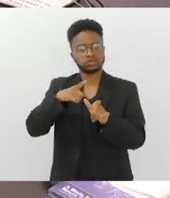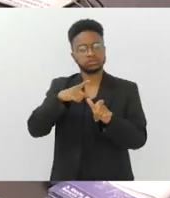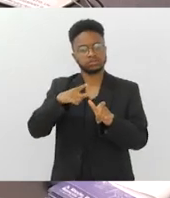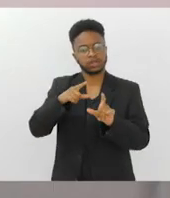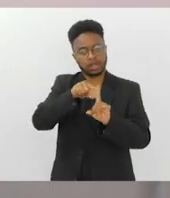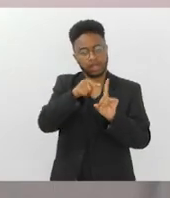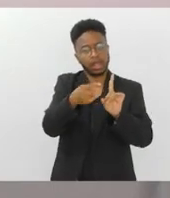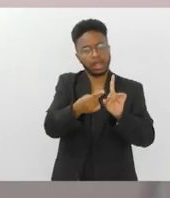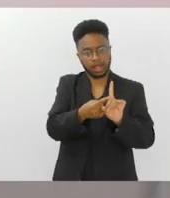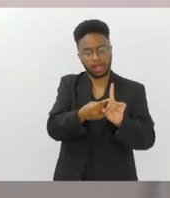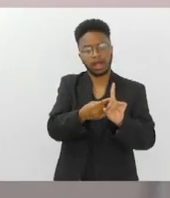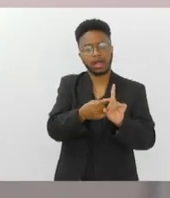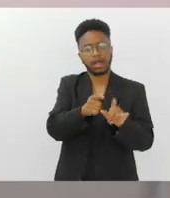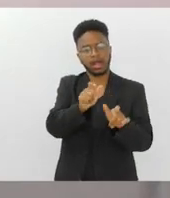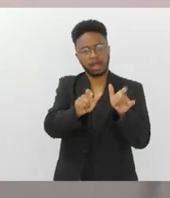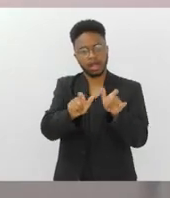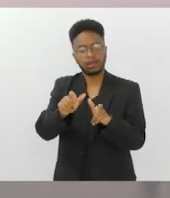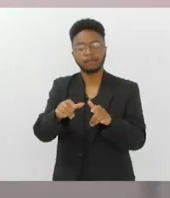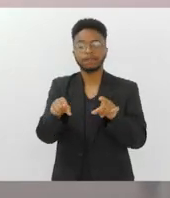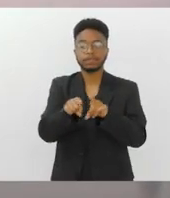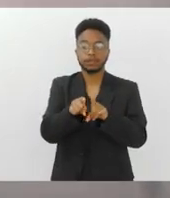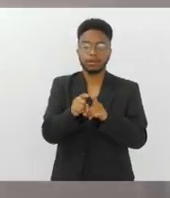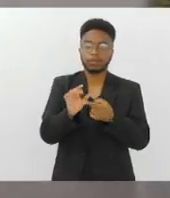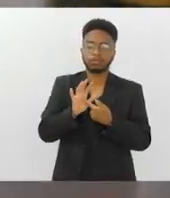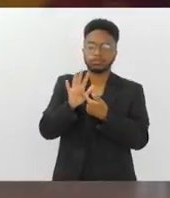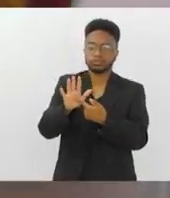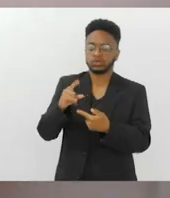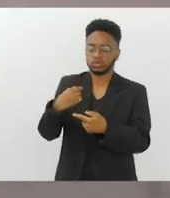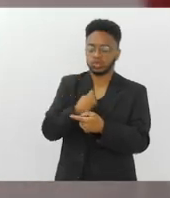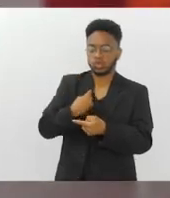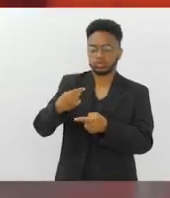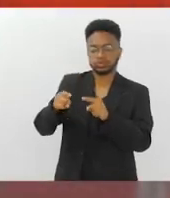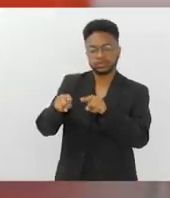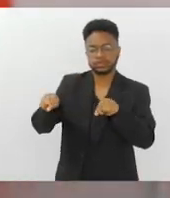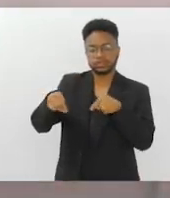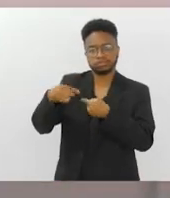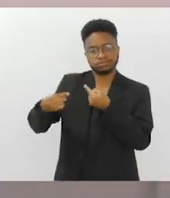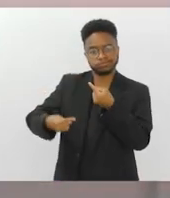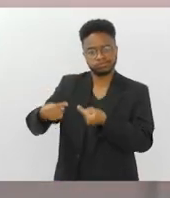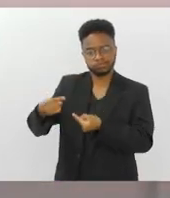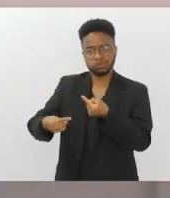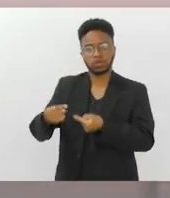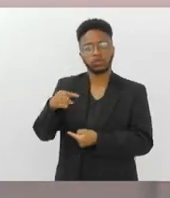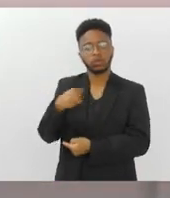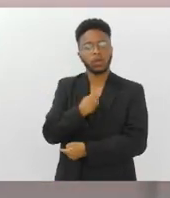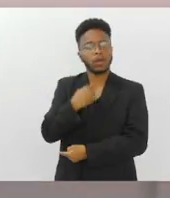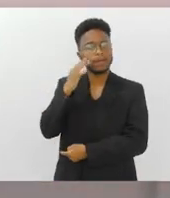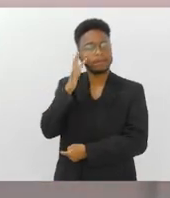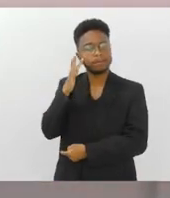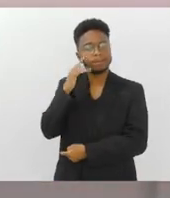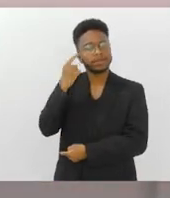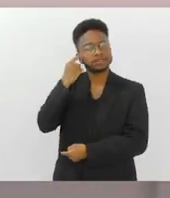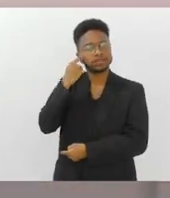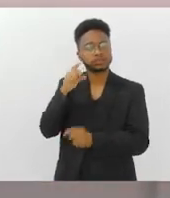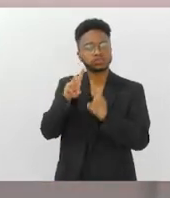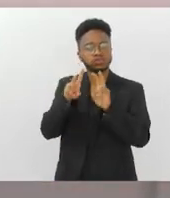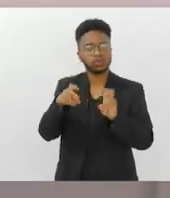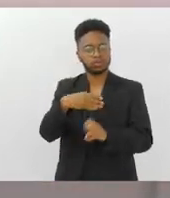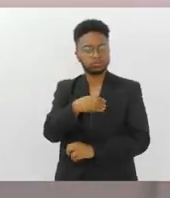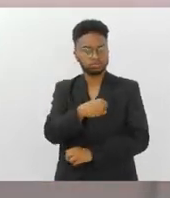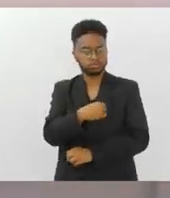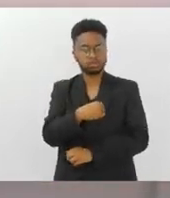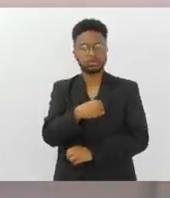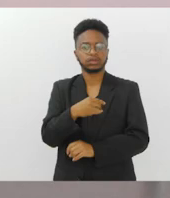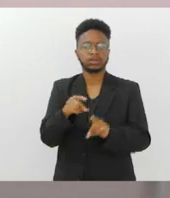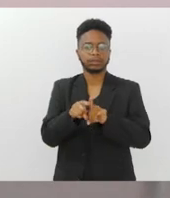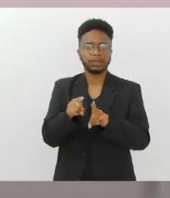trazidas até o nosso gabinete. Enfim, nós nos colocamos à disposição de pensar o aleitamento materno enquanto